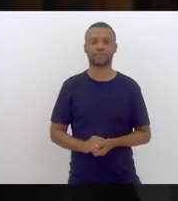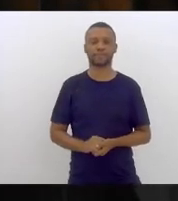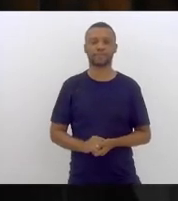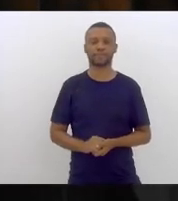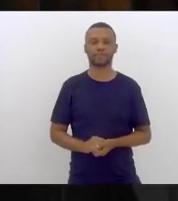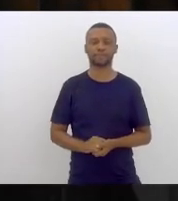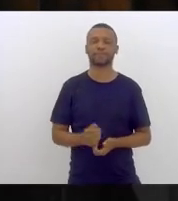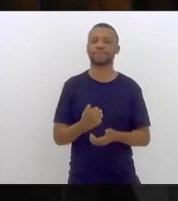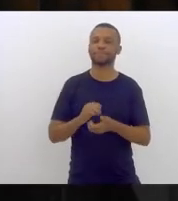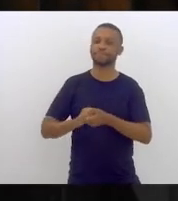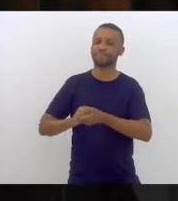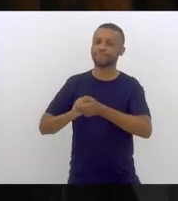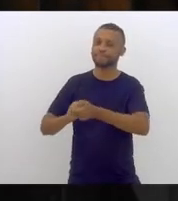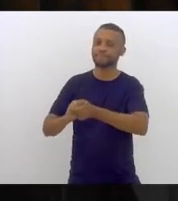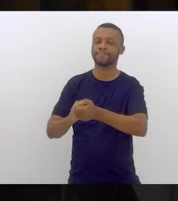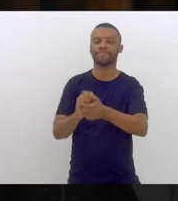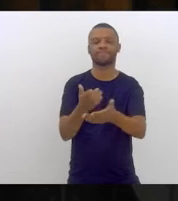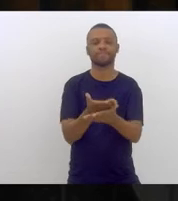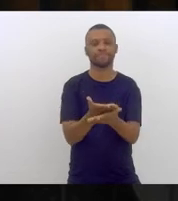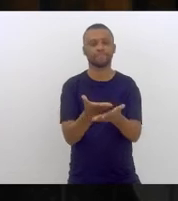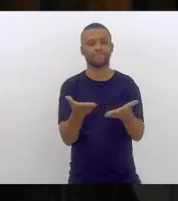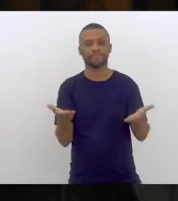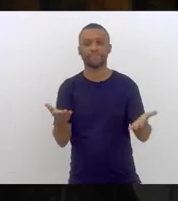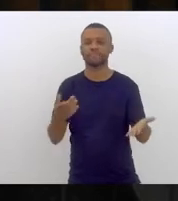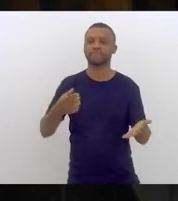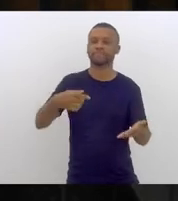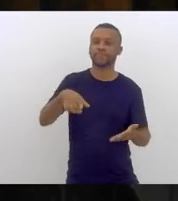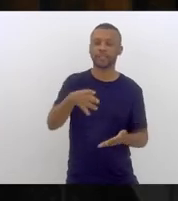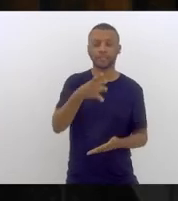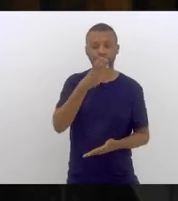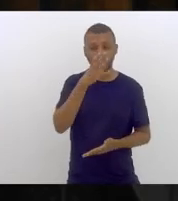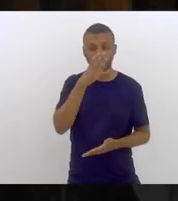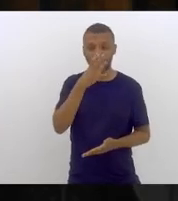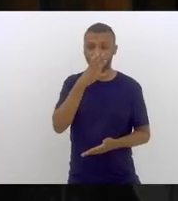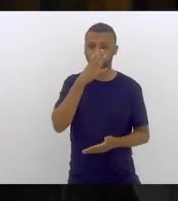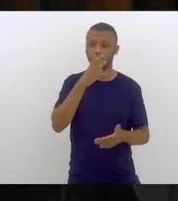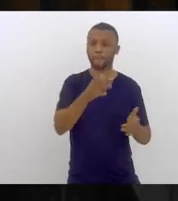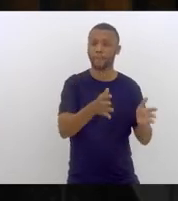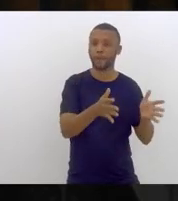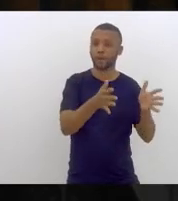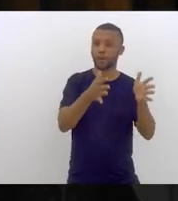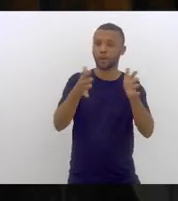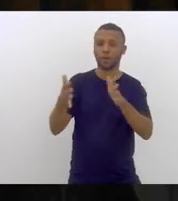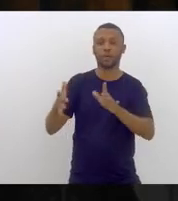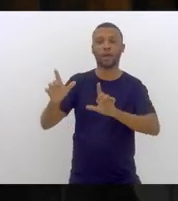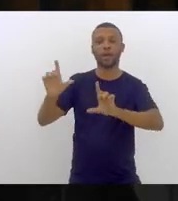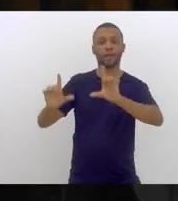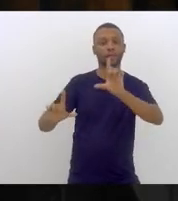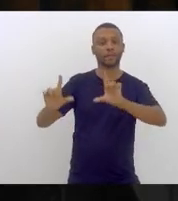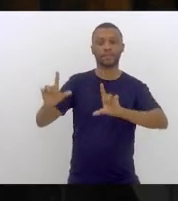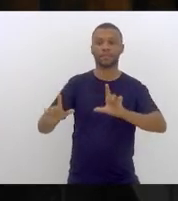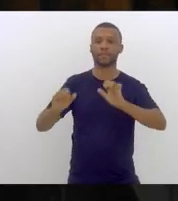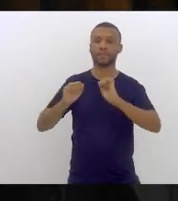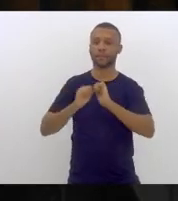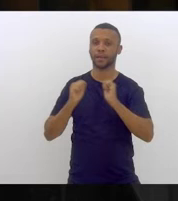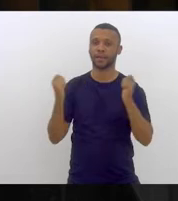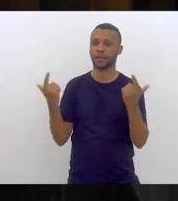senhoras e senhores telespectadores da TV alerj